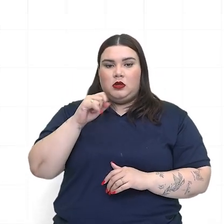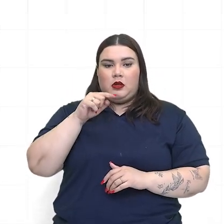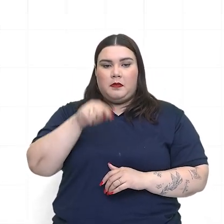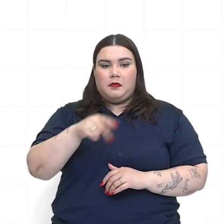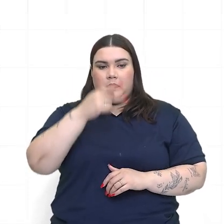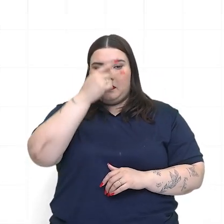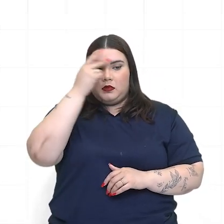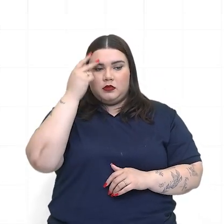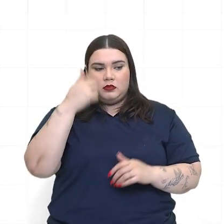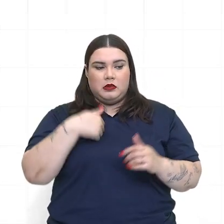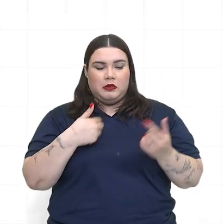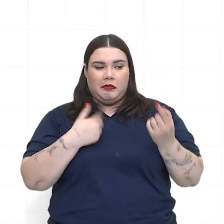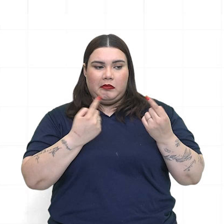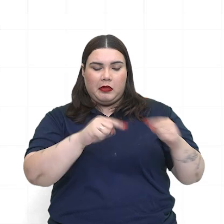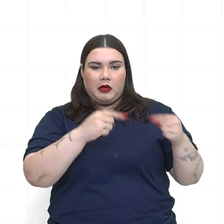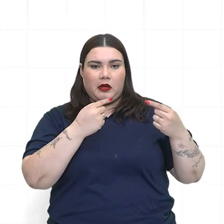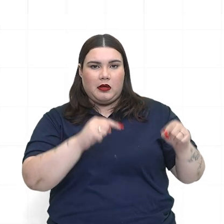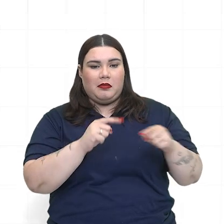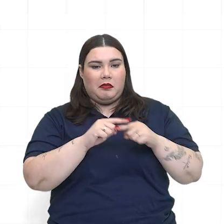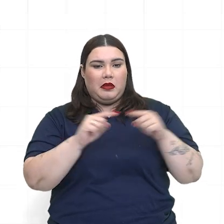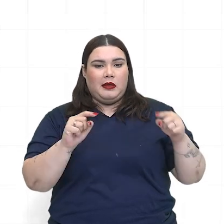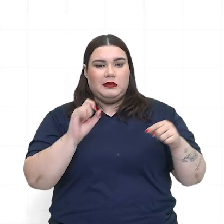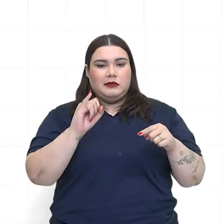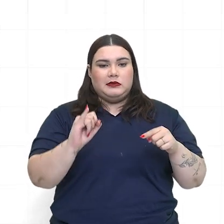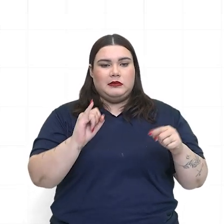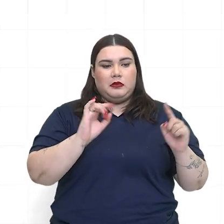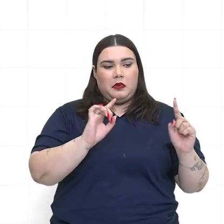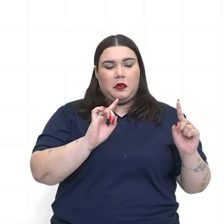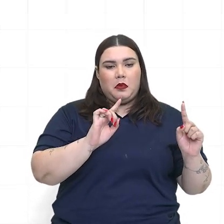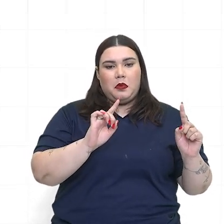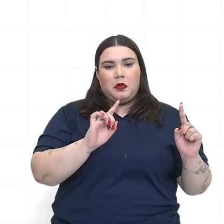outros aquilo que, se fosse feito,